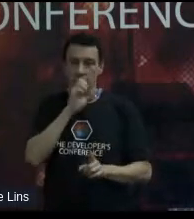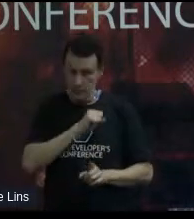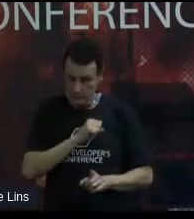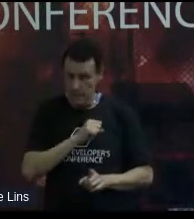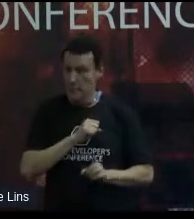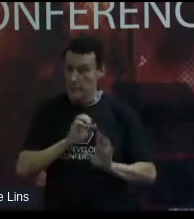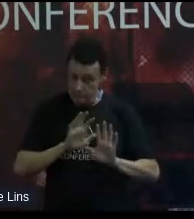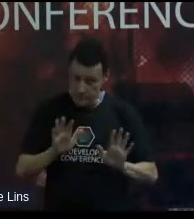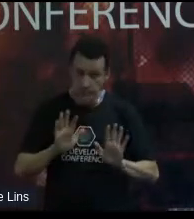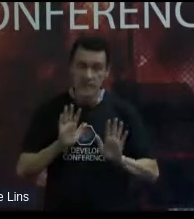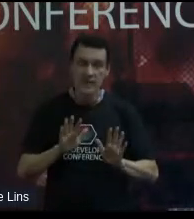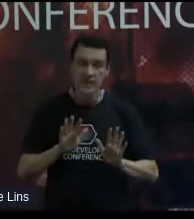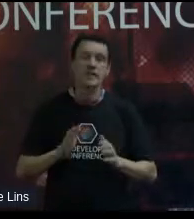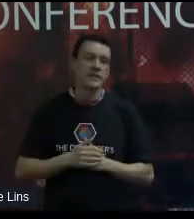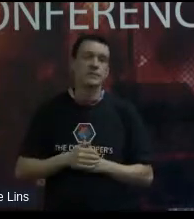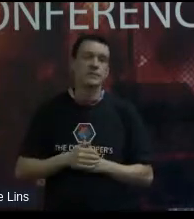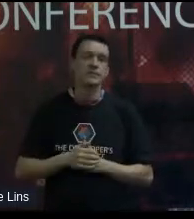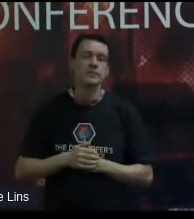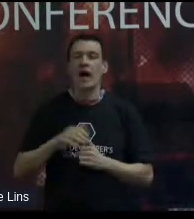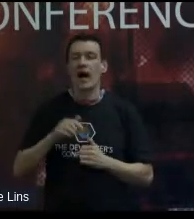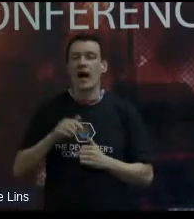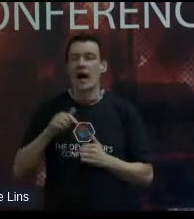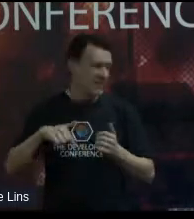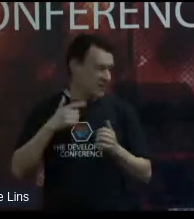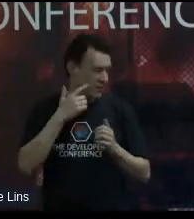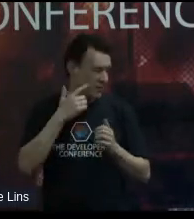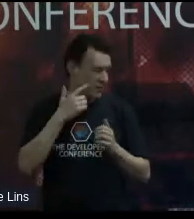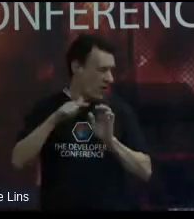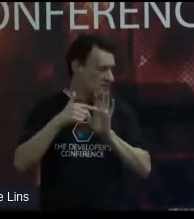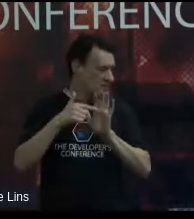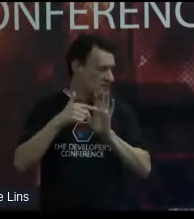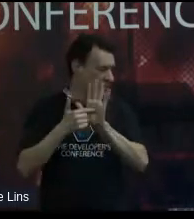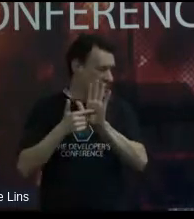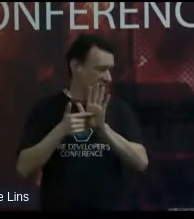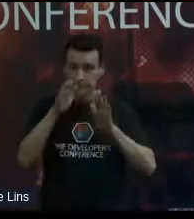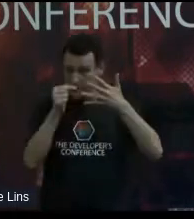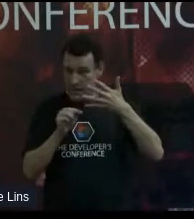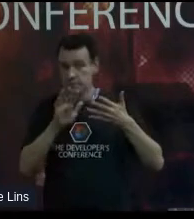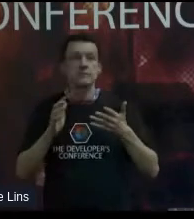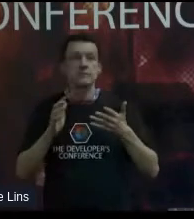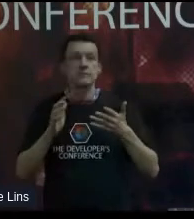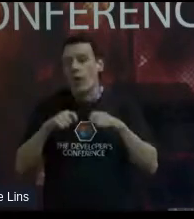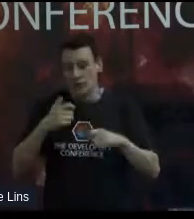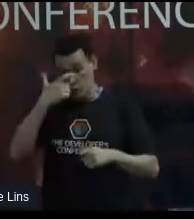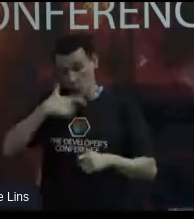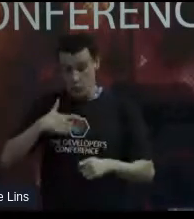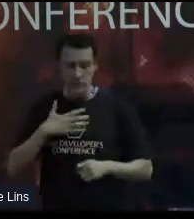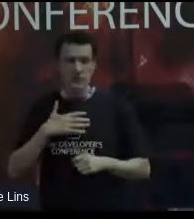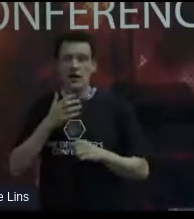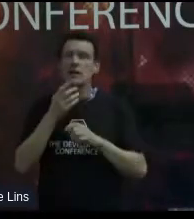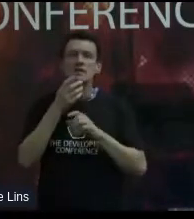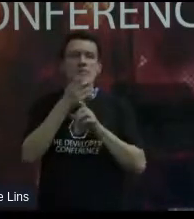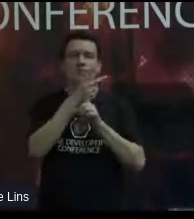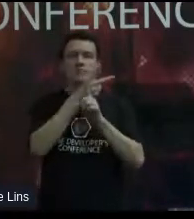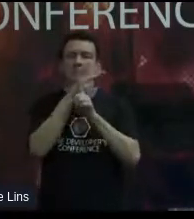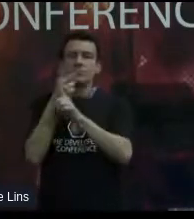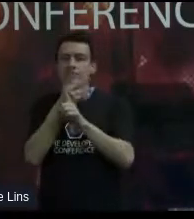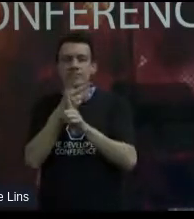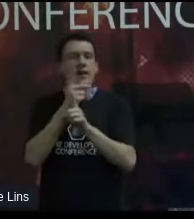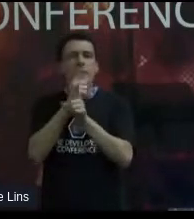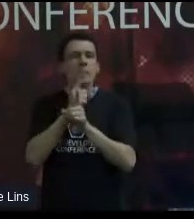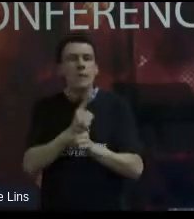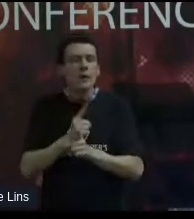nós listamos aqui para vocês, que são, né, possibilitar que os usuários encontrem o que procuram com mais